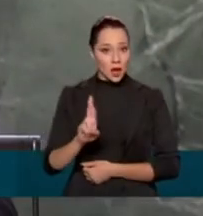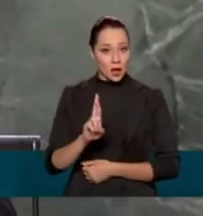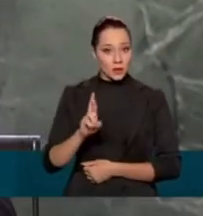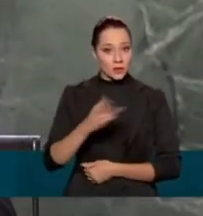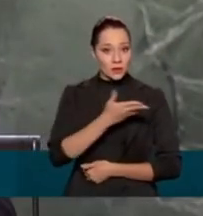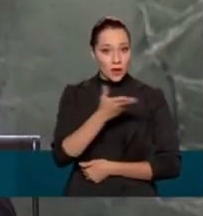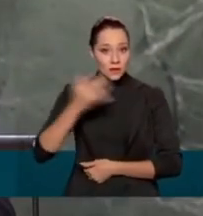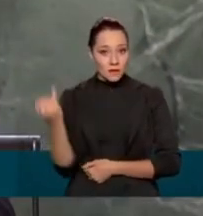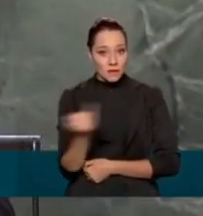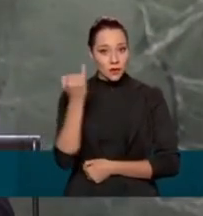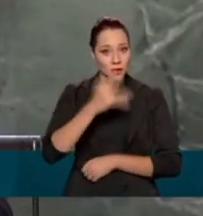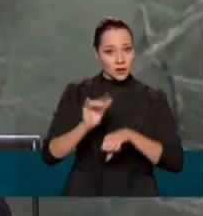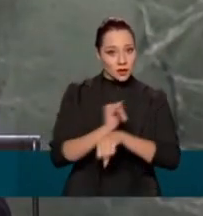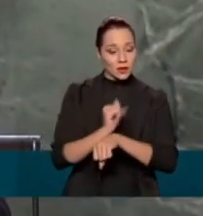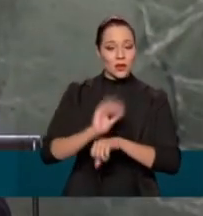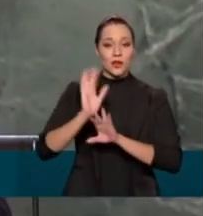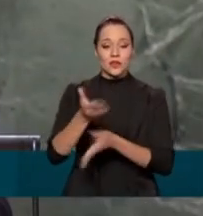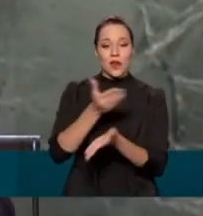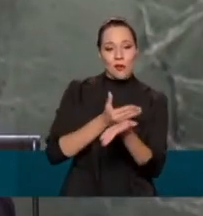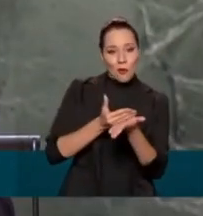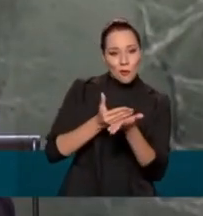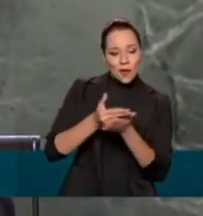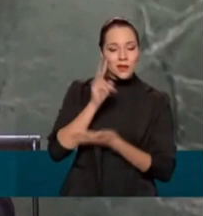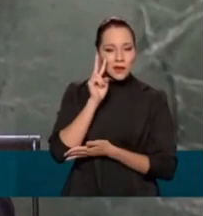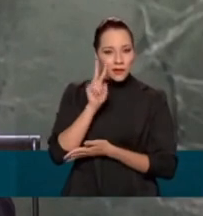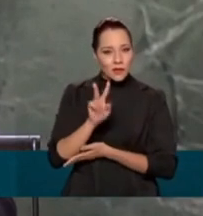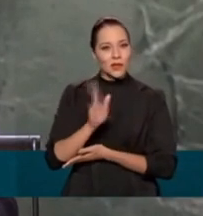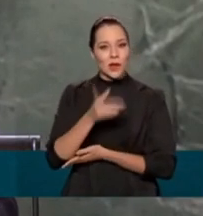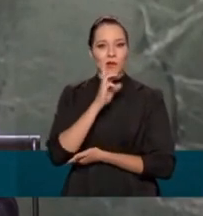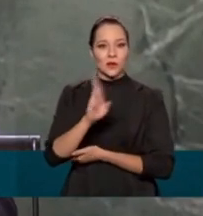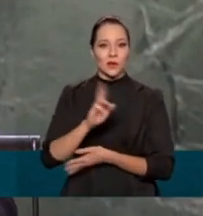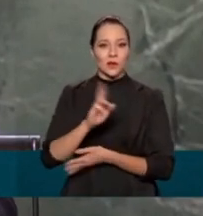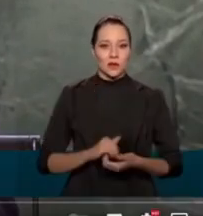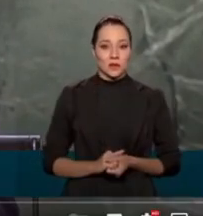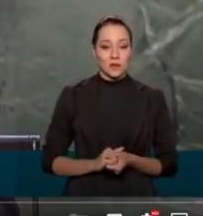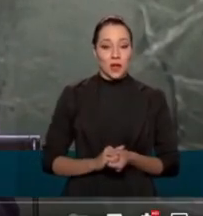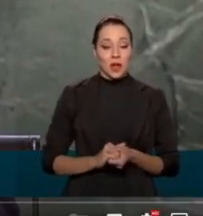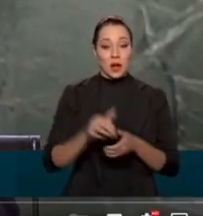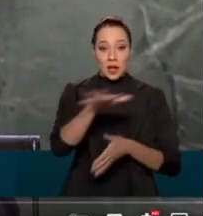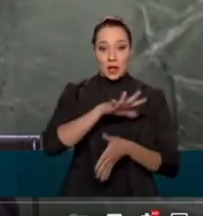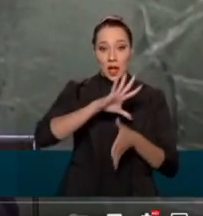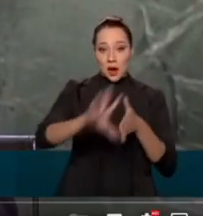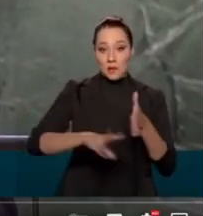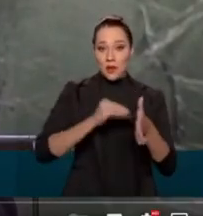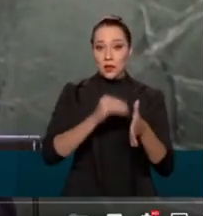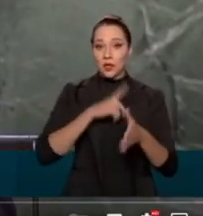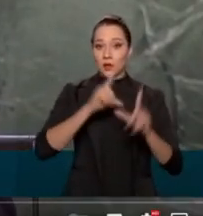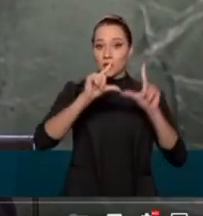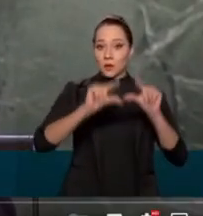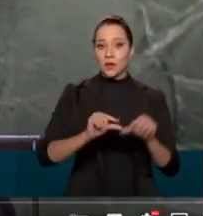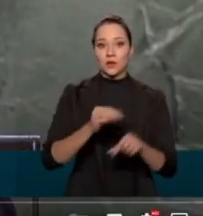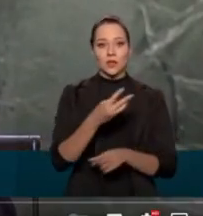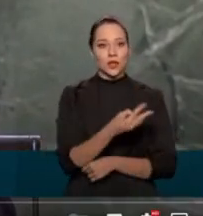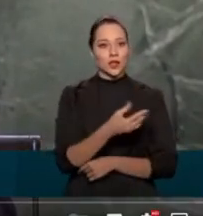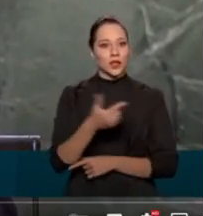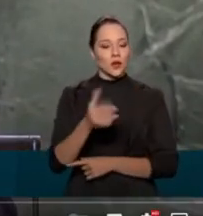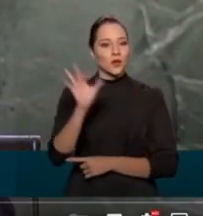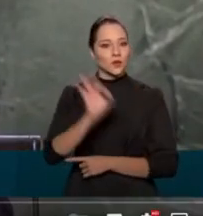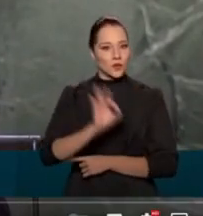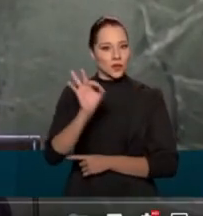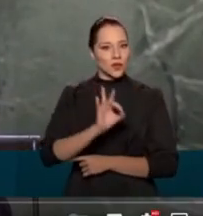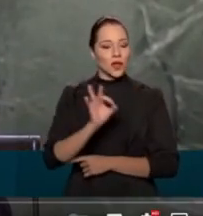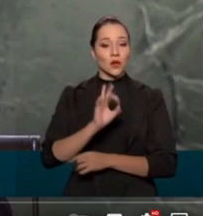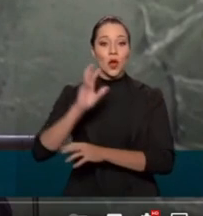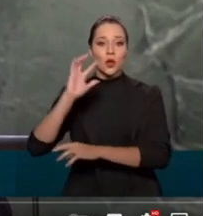desta importante ação já começam a a Amazônia tivermos a redução de 32 por